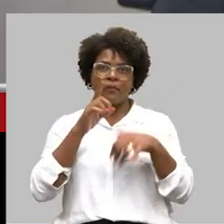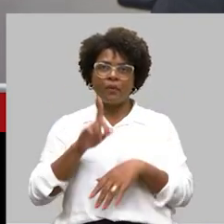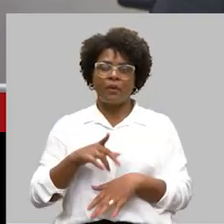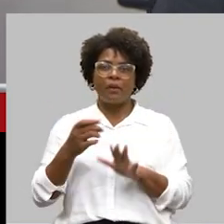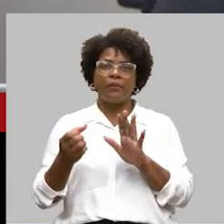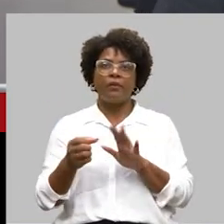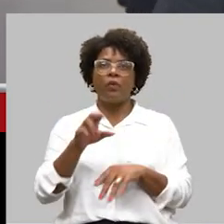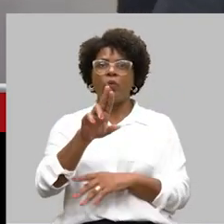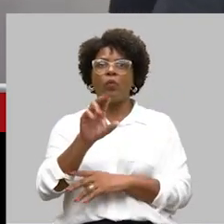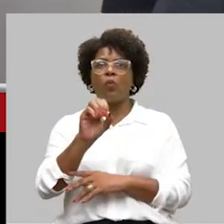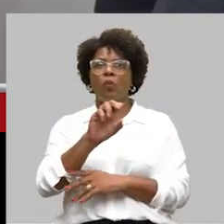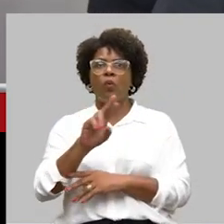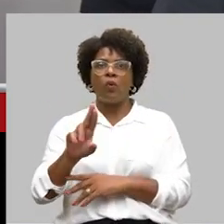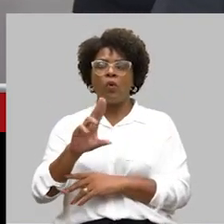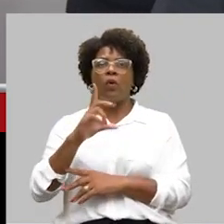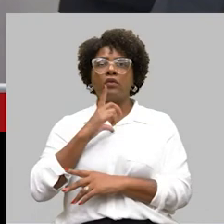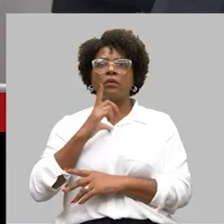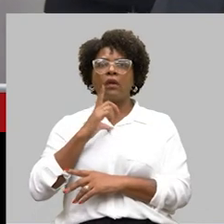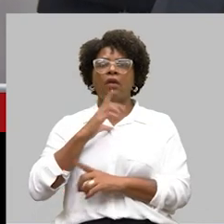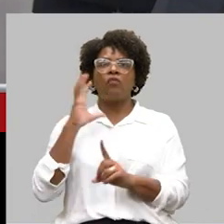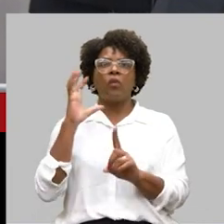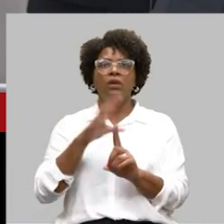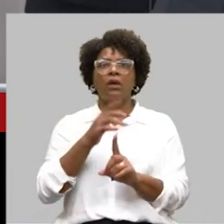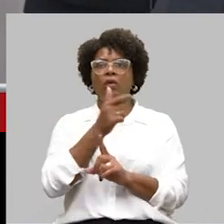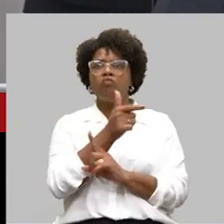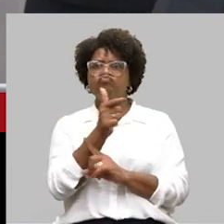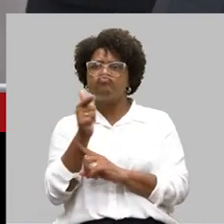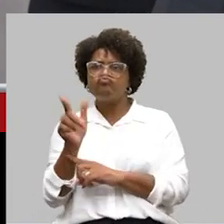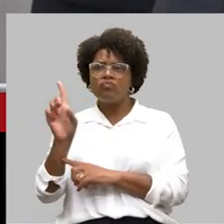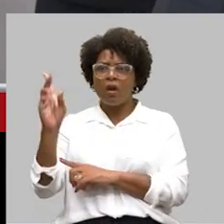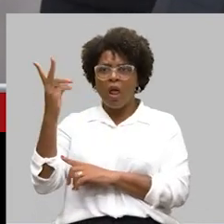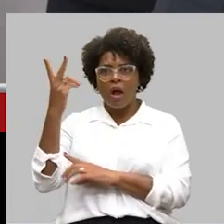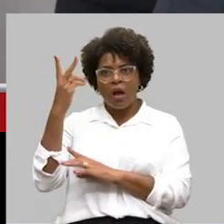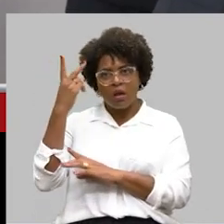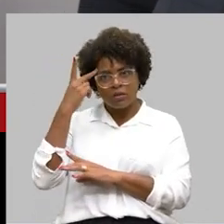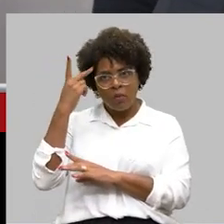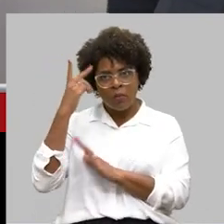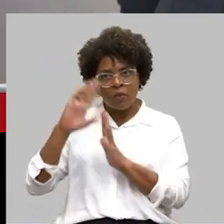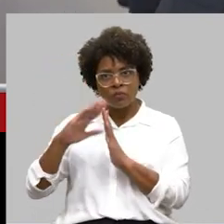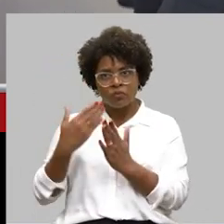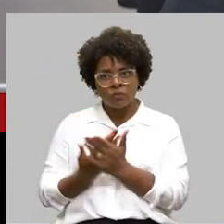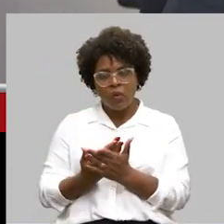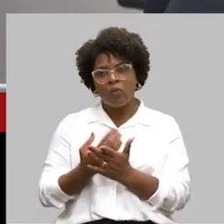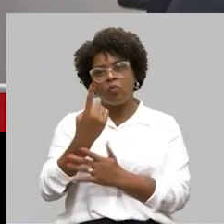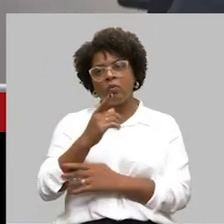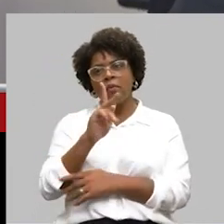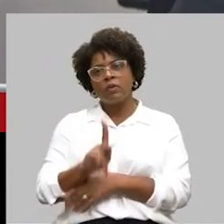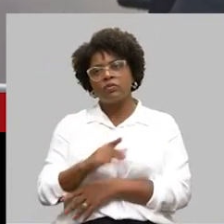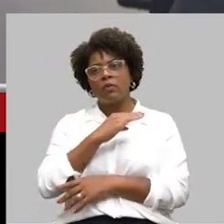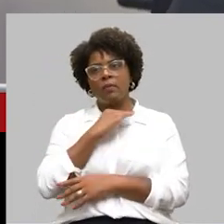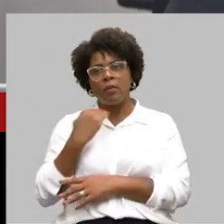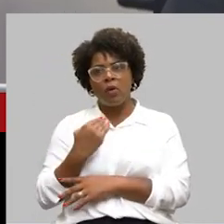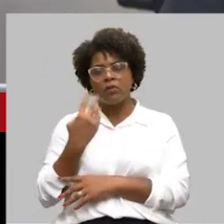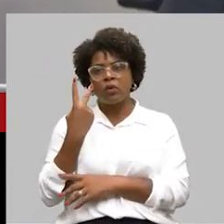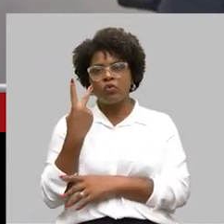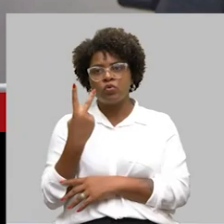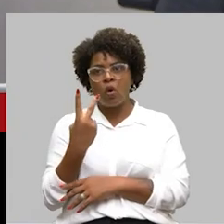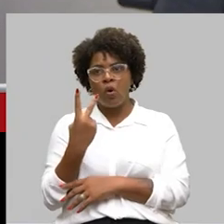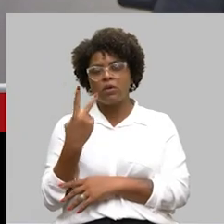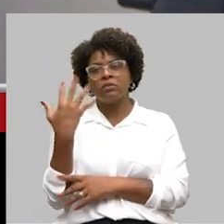a tiros em escola de São Paulo deixa uma pessoa e pelo menos dois feridos eh o autor